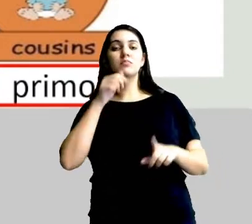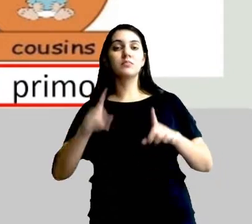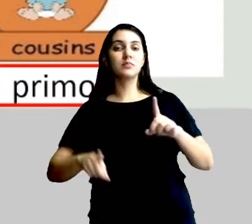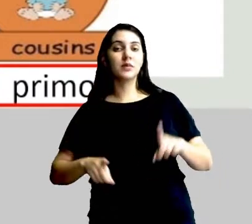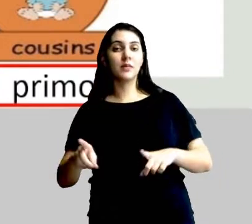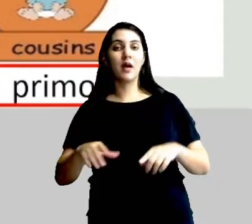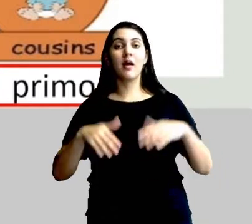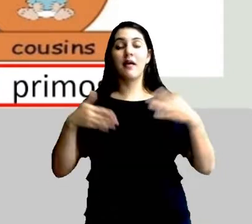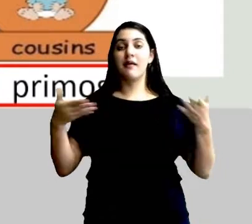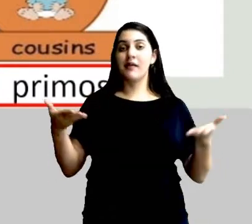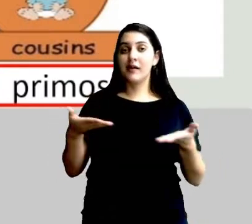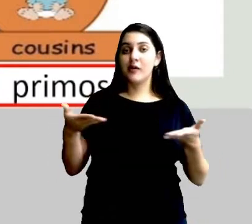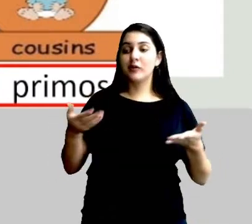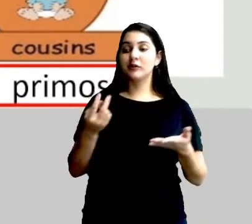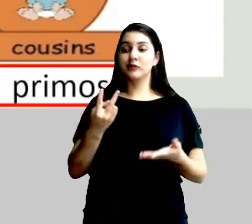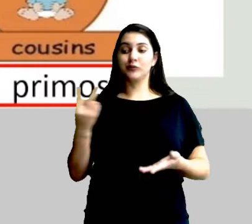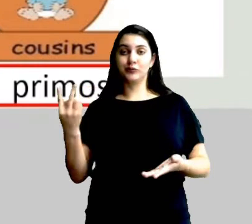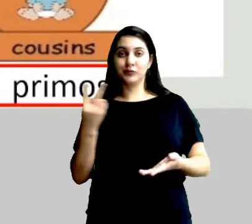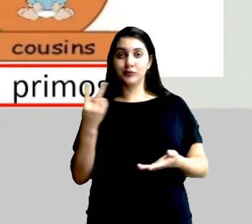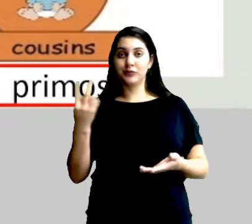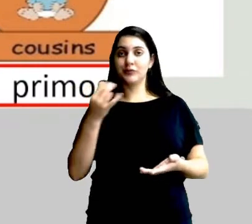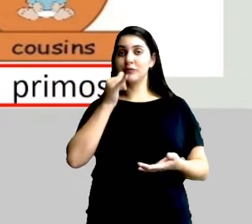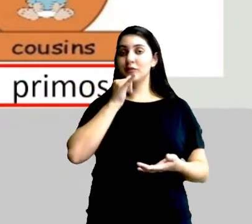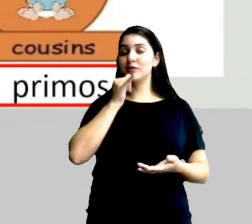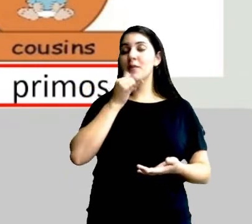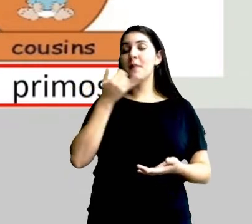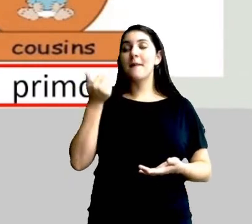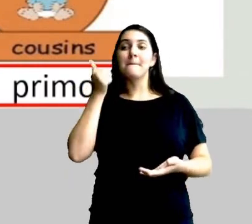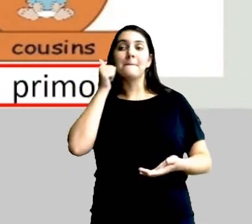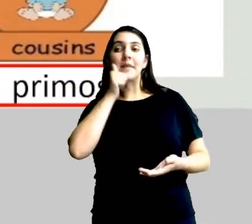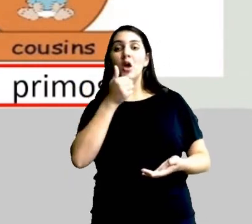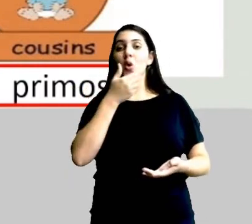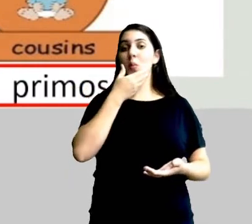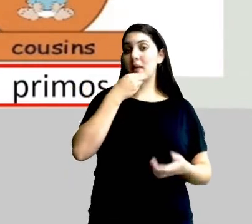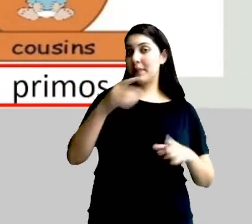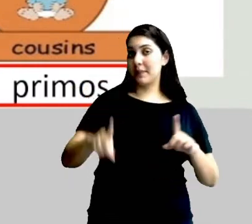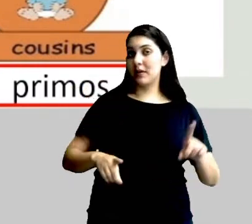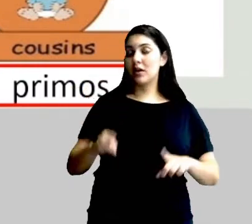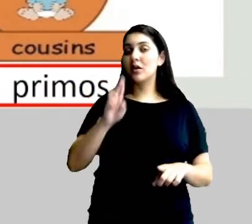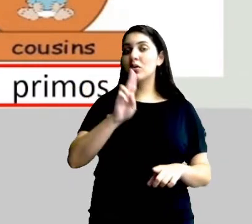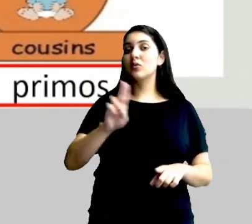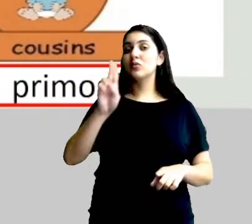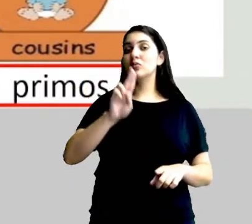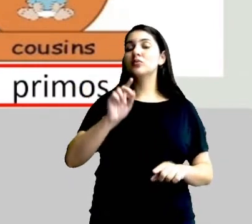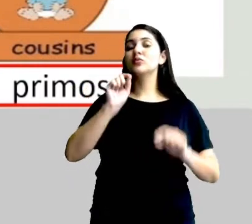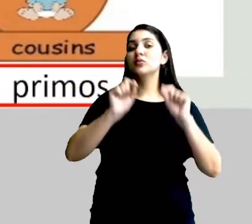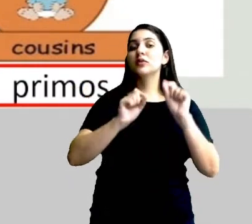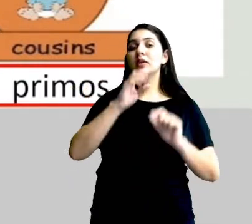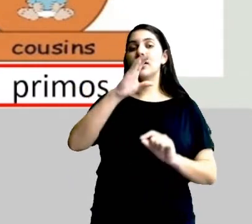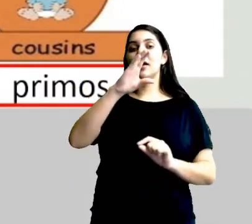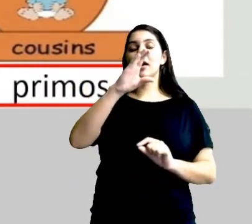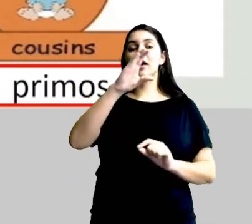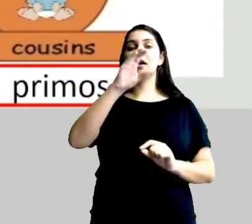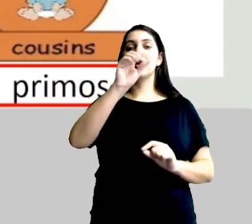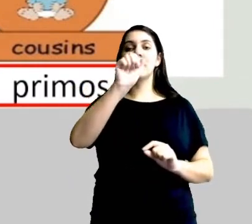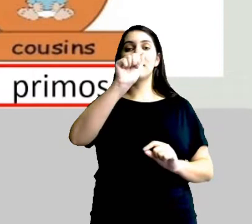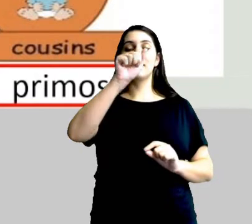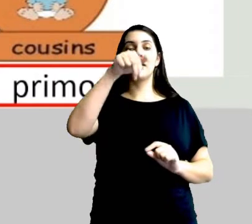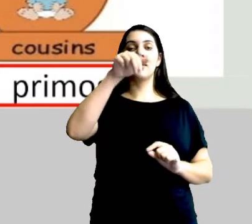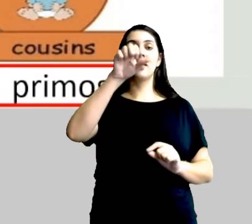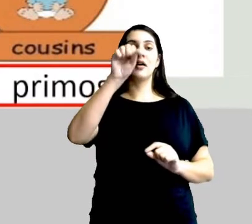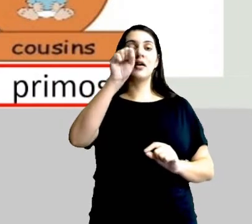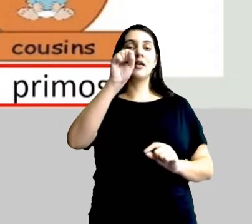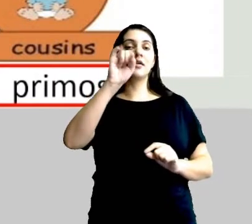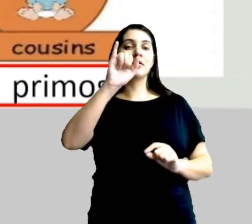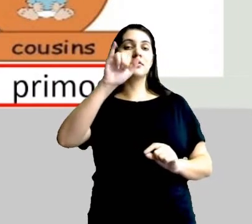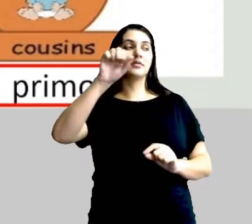quando eu estiver falando dos dois, tanto feminino quanto masculino, eu uso cousins. Coloco apenas o